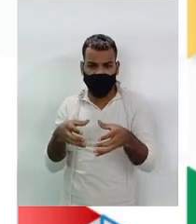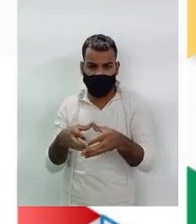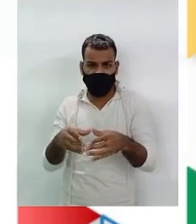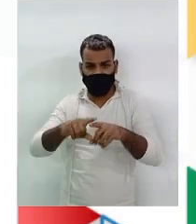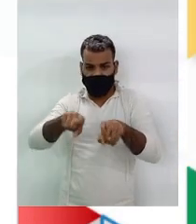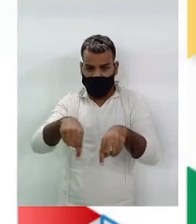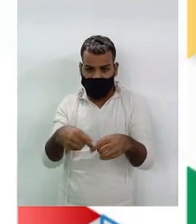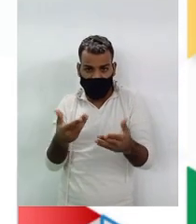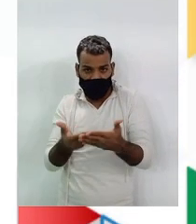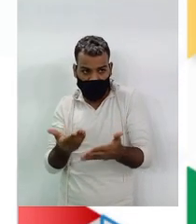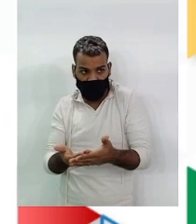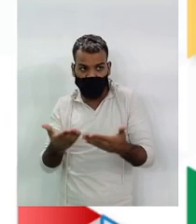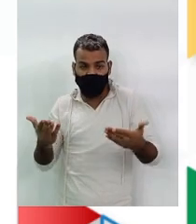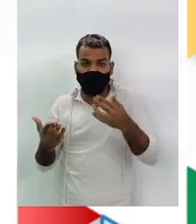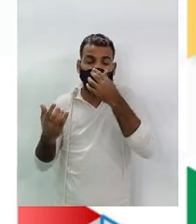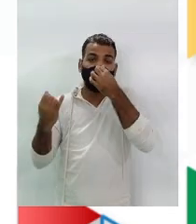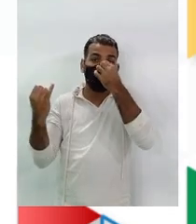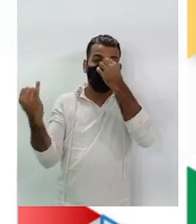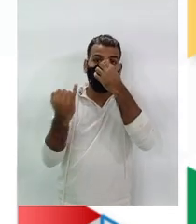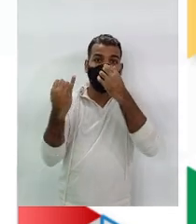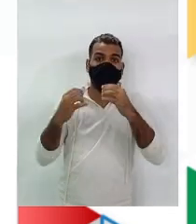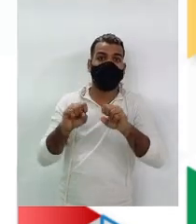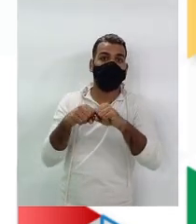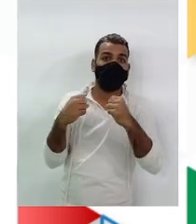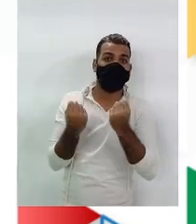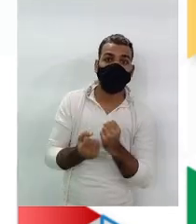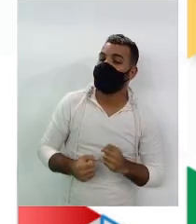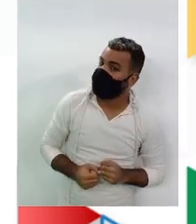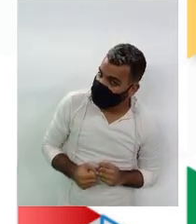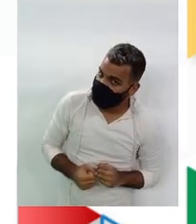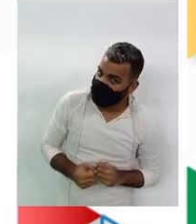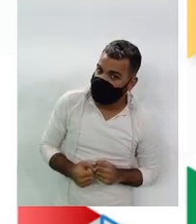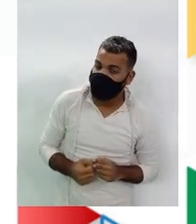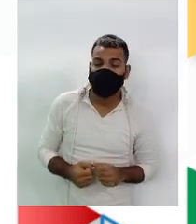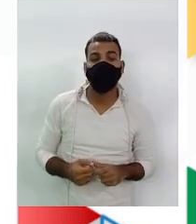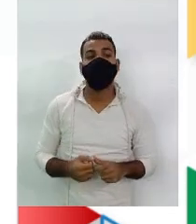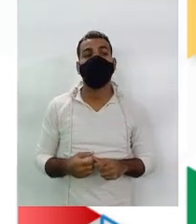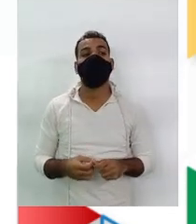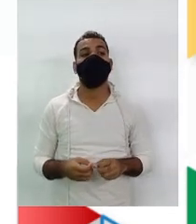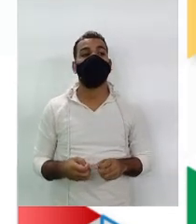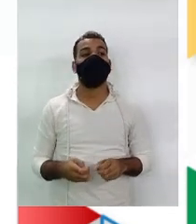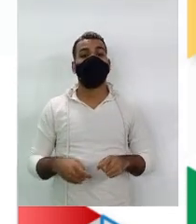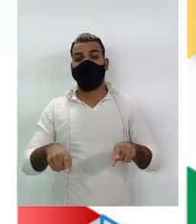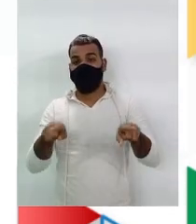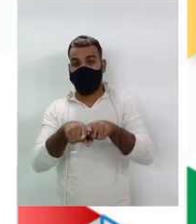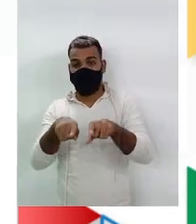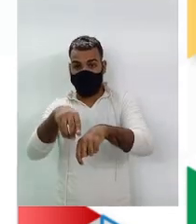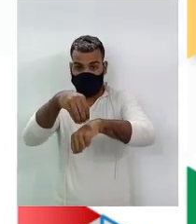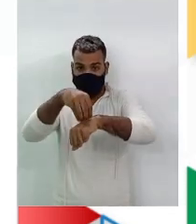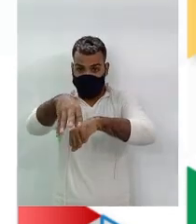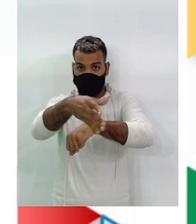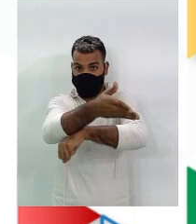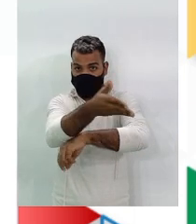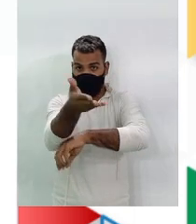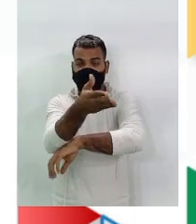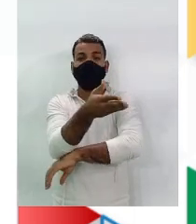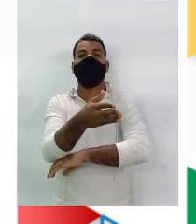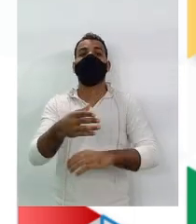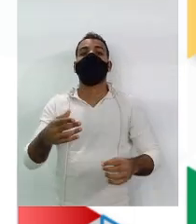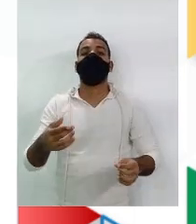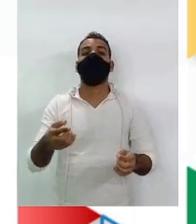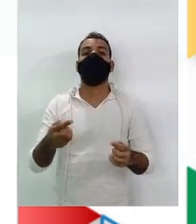sala de aula, de relevância social? E aqui trago ainda para vocês, certo? Alguns pontos